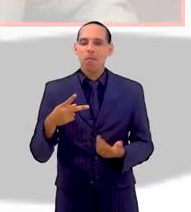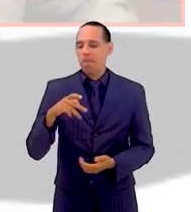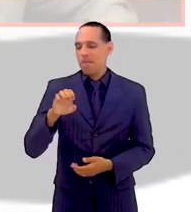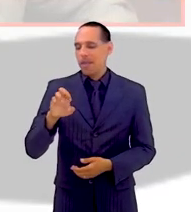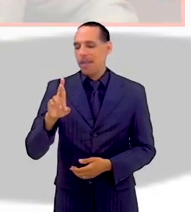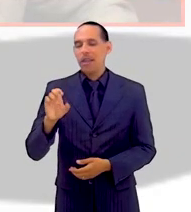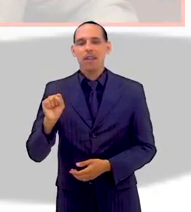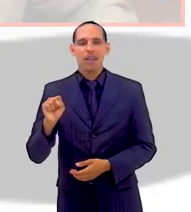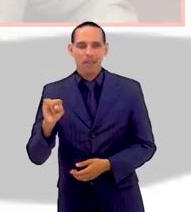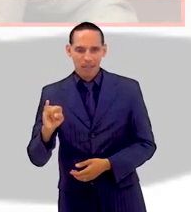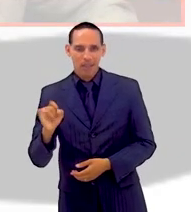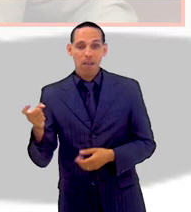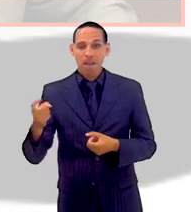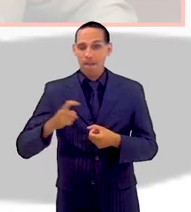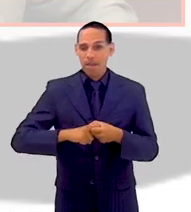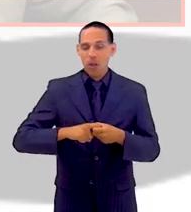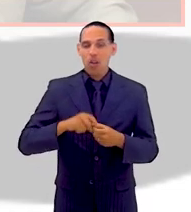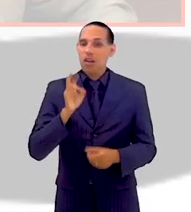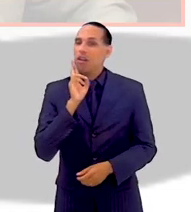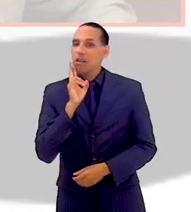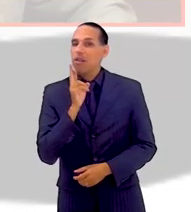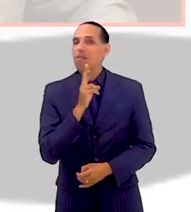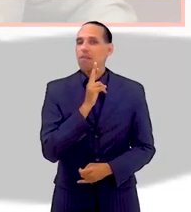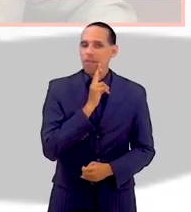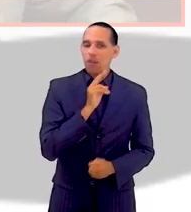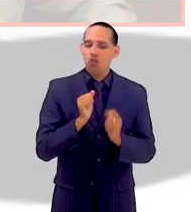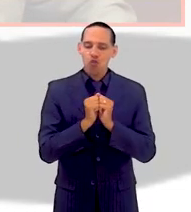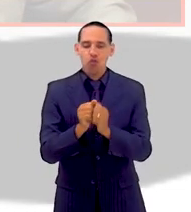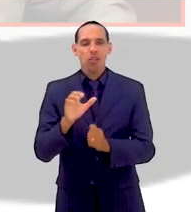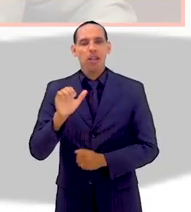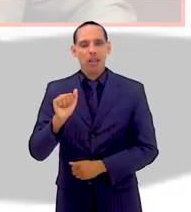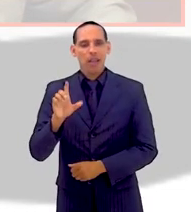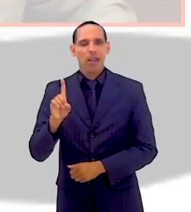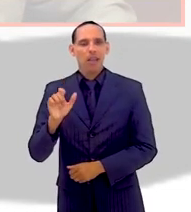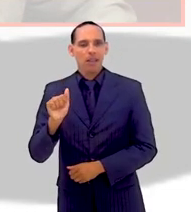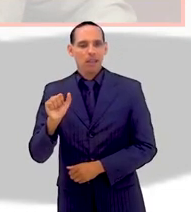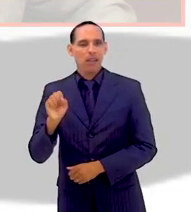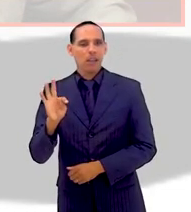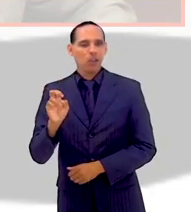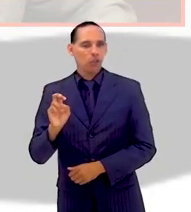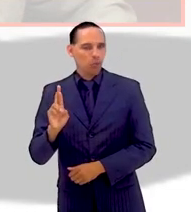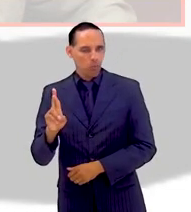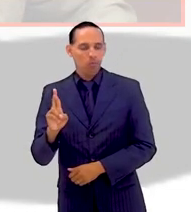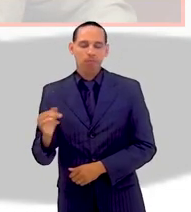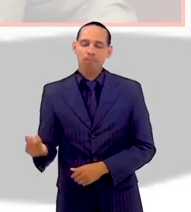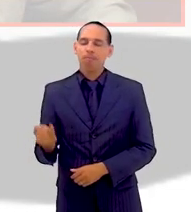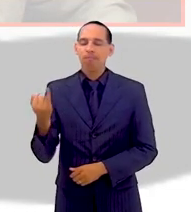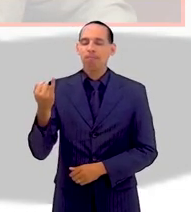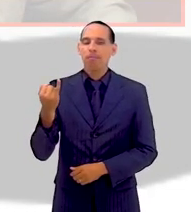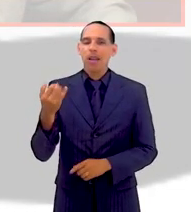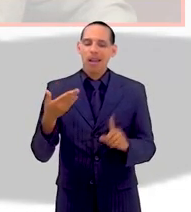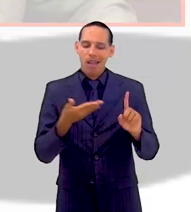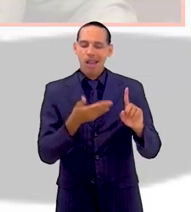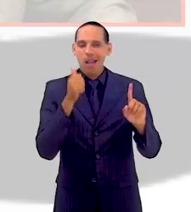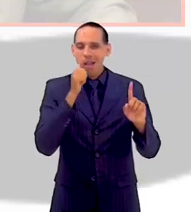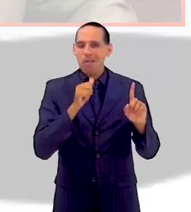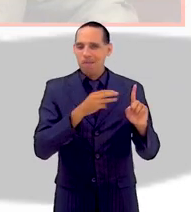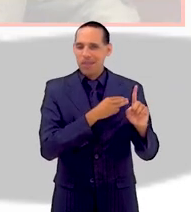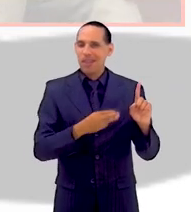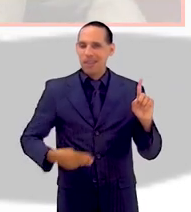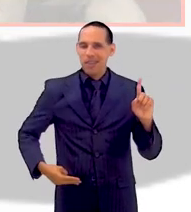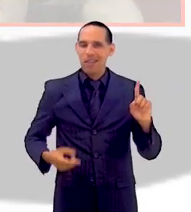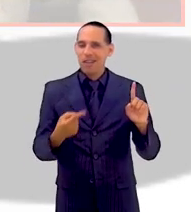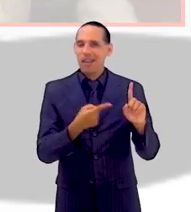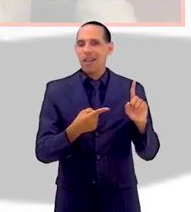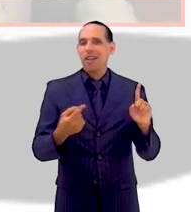na volta para restaurantes na sua plenitude, com cadastro, é fundamental que a ministra tenha isso em conta